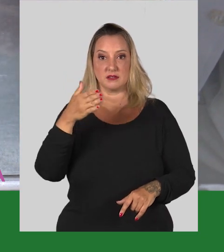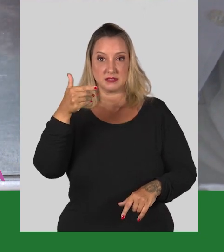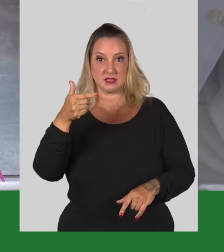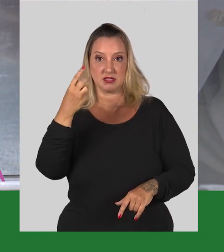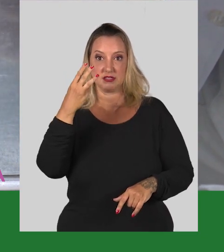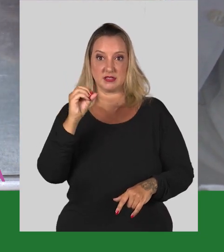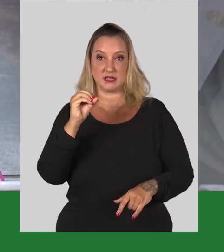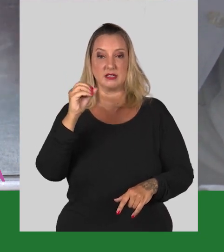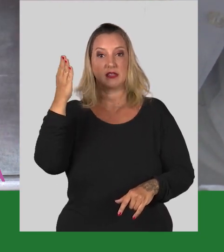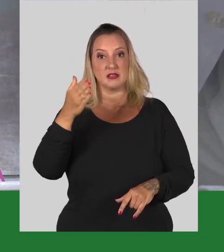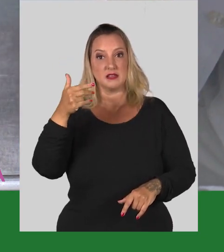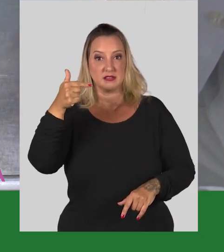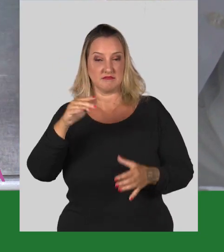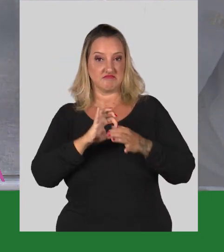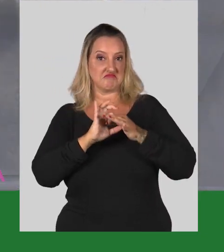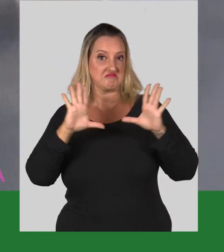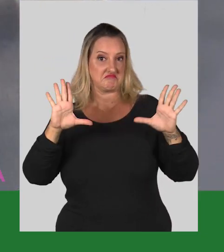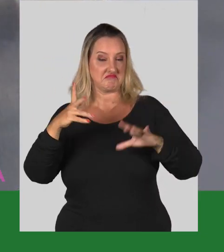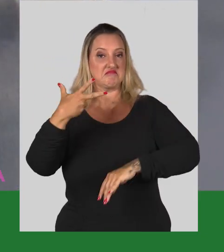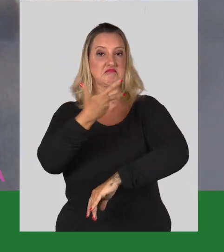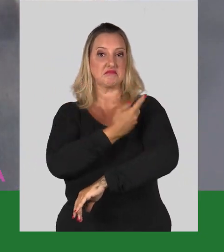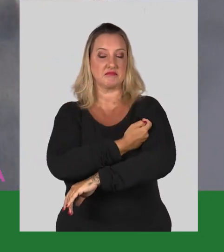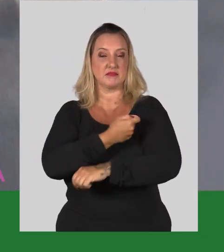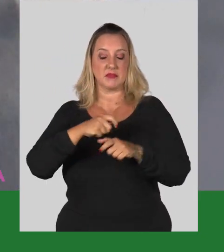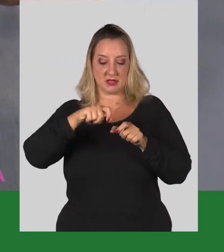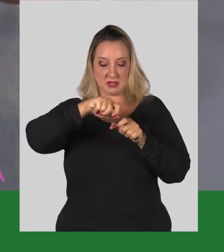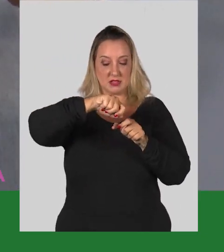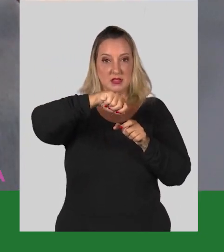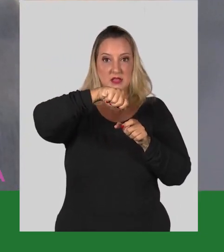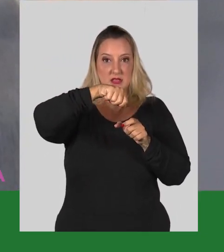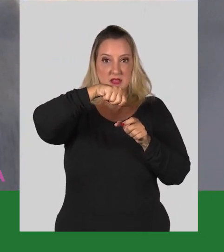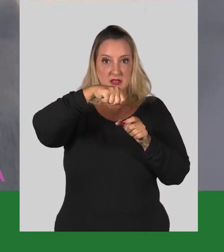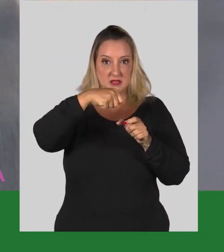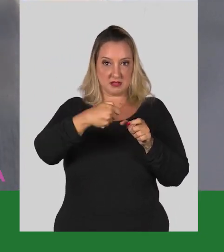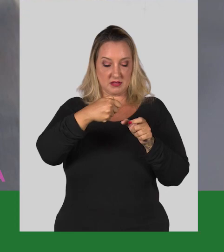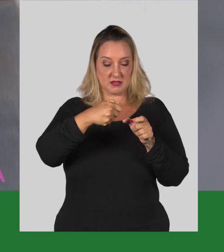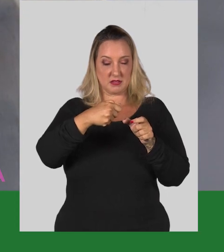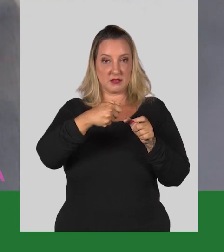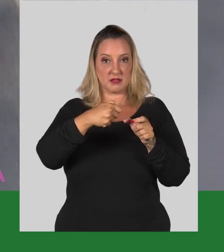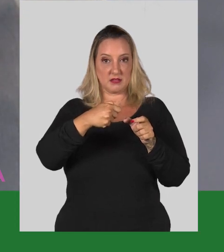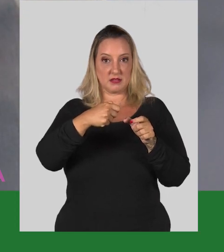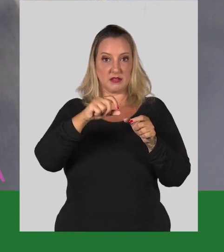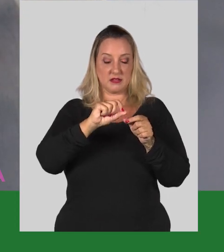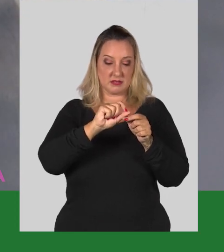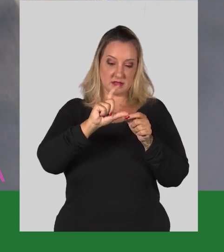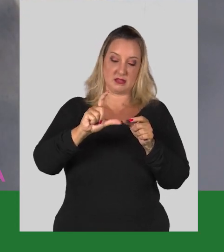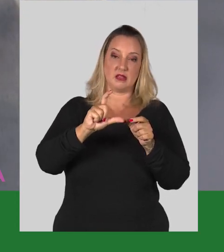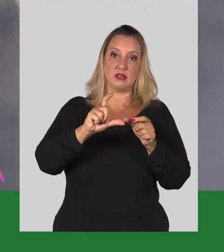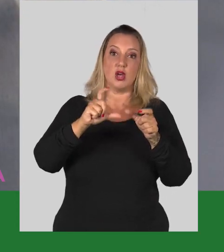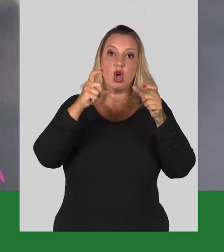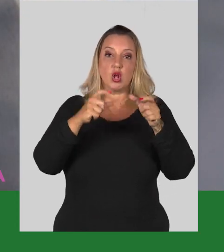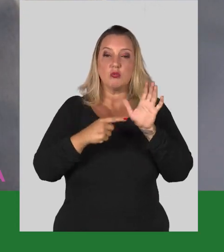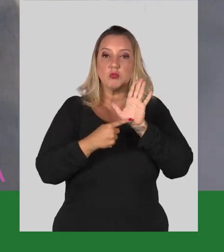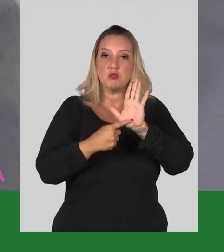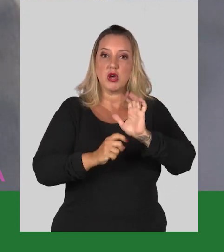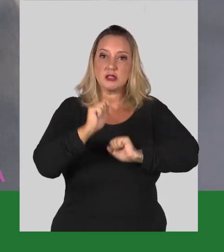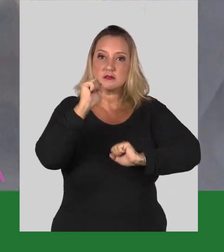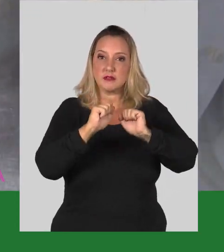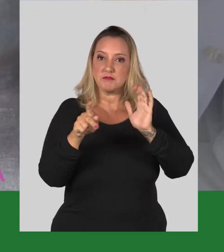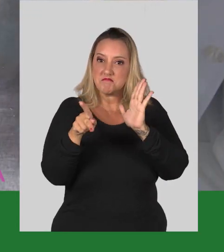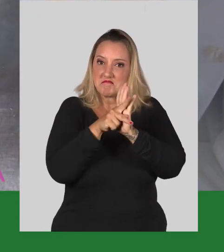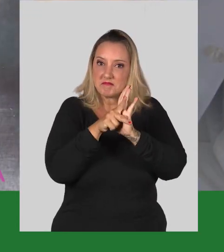30x7 disponíveis para aplicação. Abra a embalagem da seringa e da agulha no local indicado